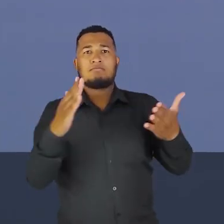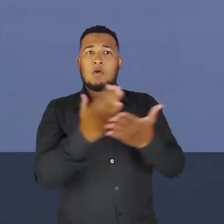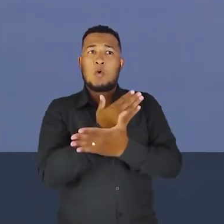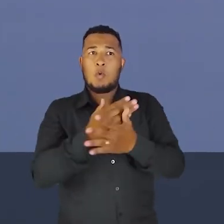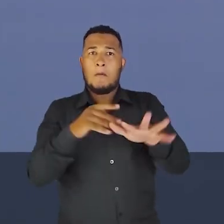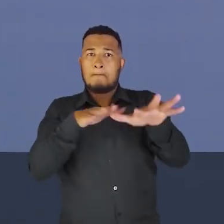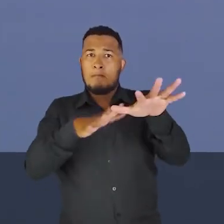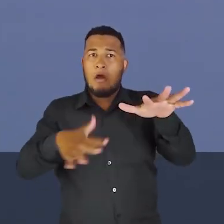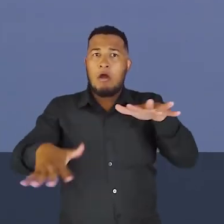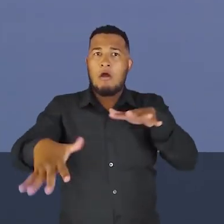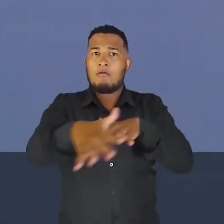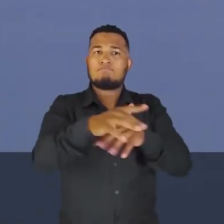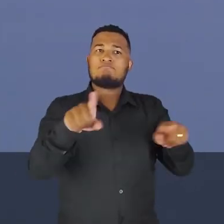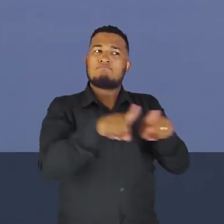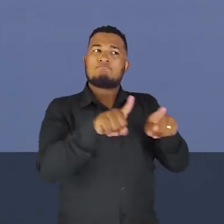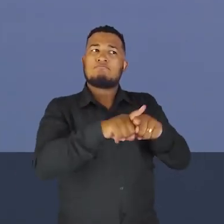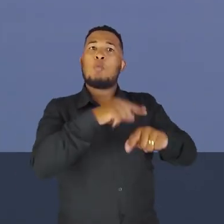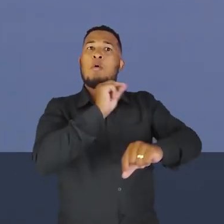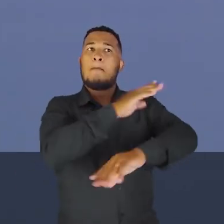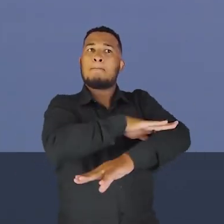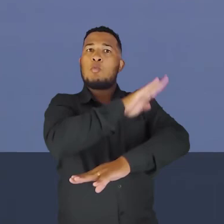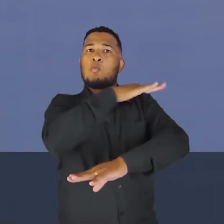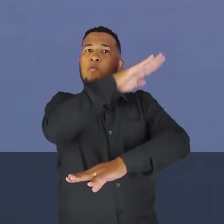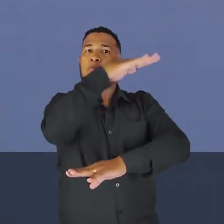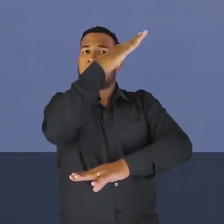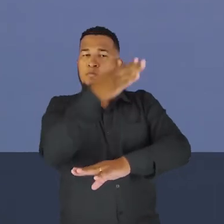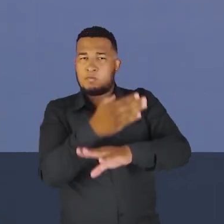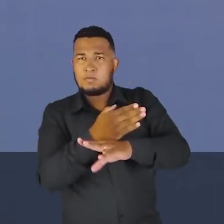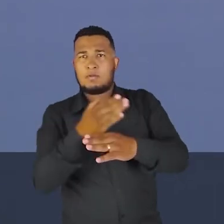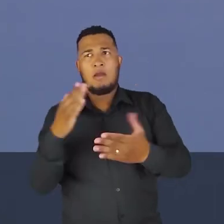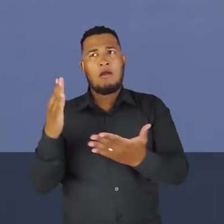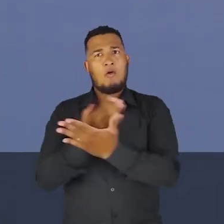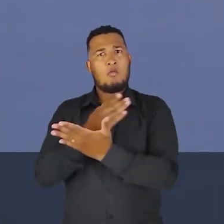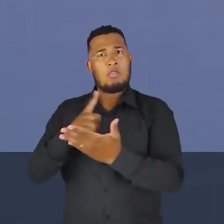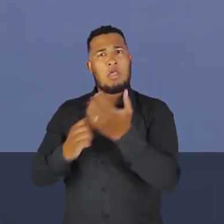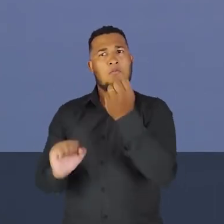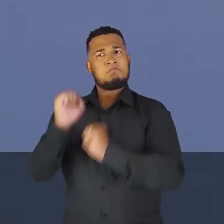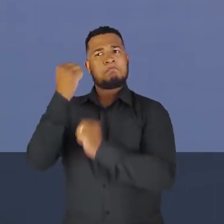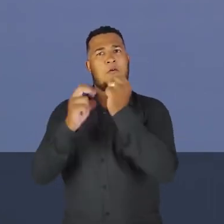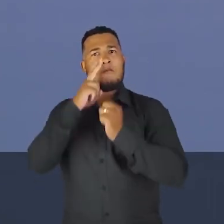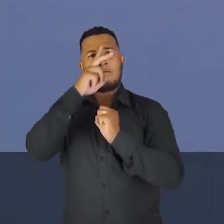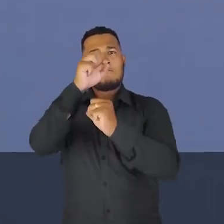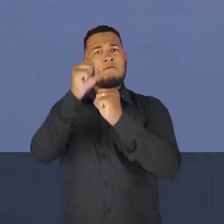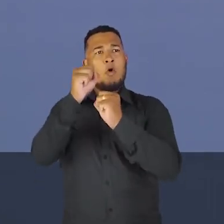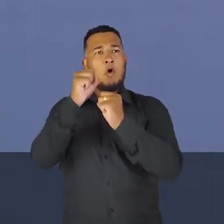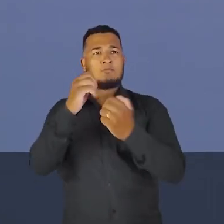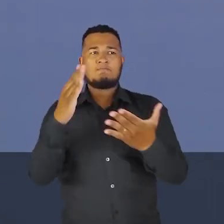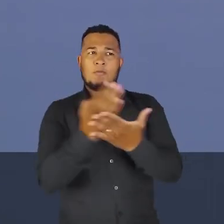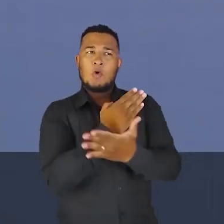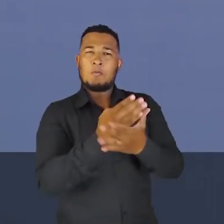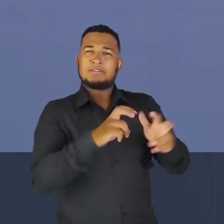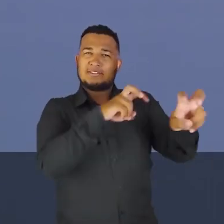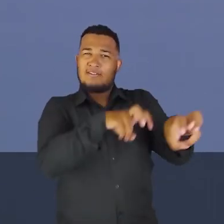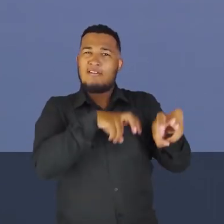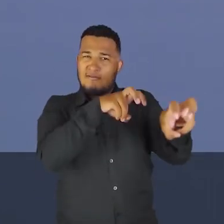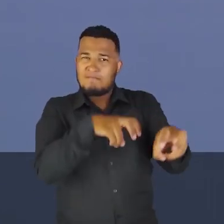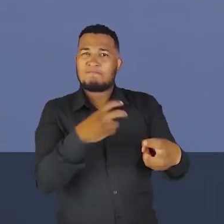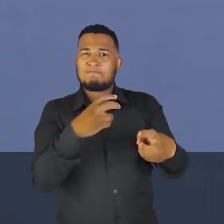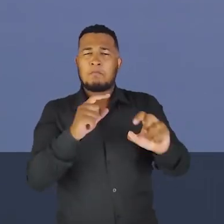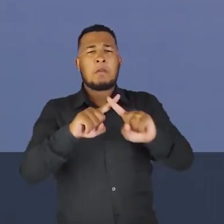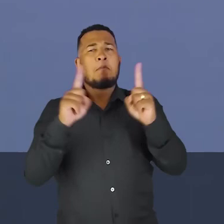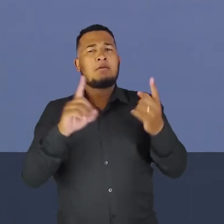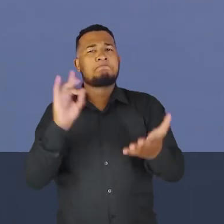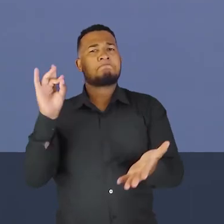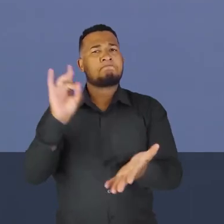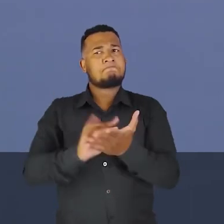mar e também por montanhas, algumas cidades são mais industrializadas, outras cidades são mais rurais. Mas o que caracteriza, então,